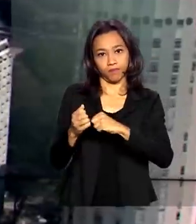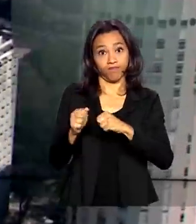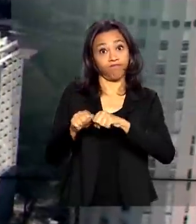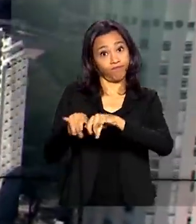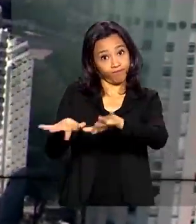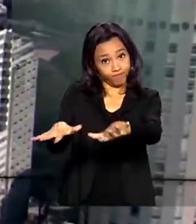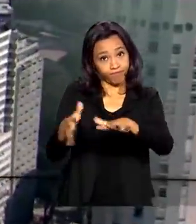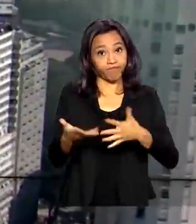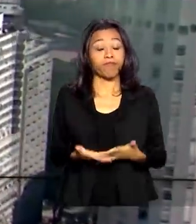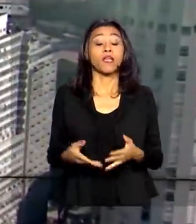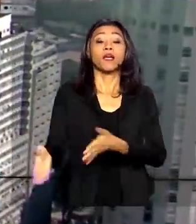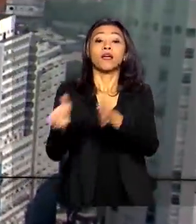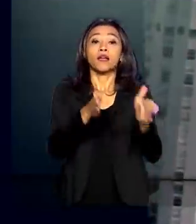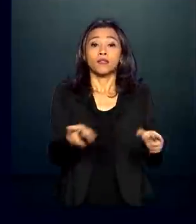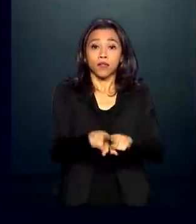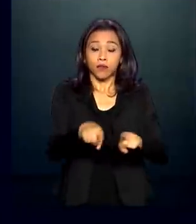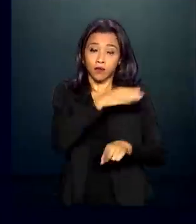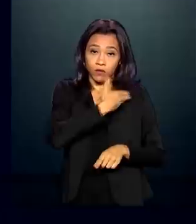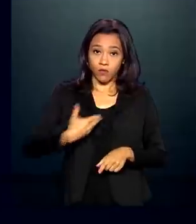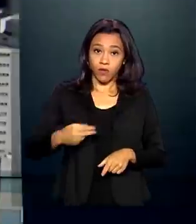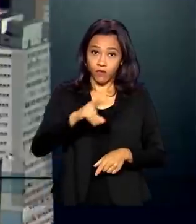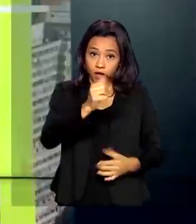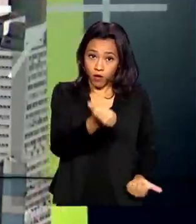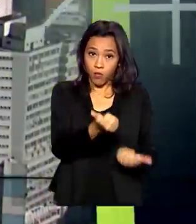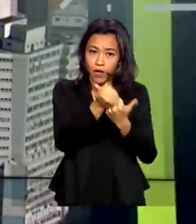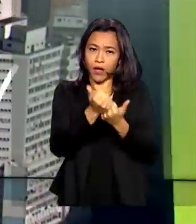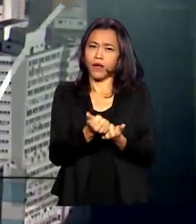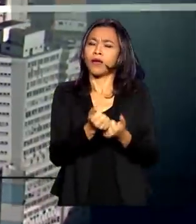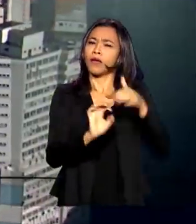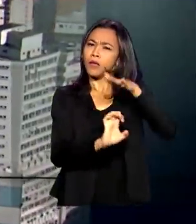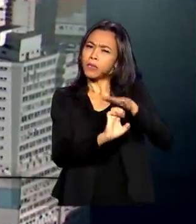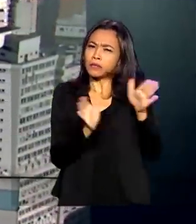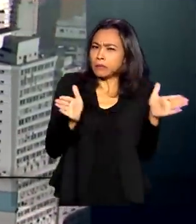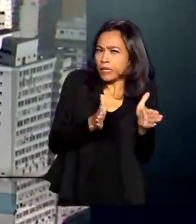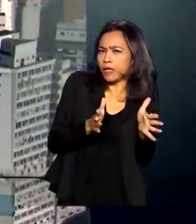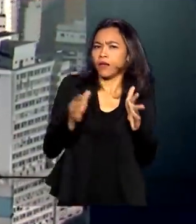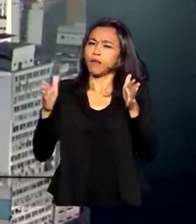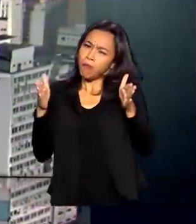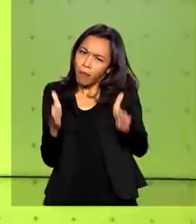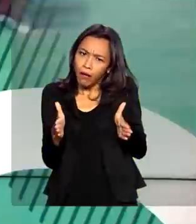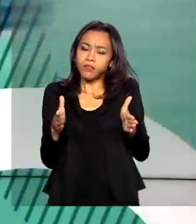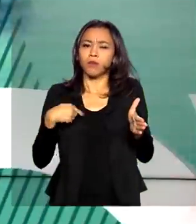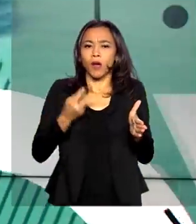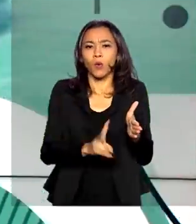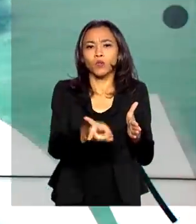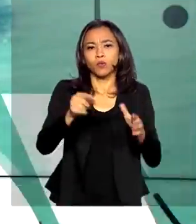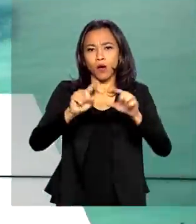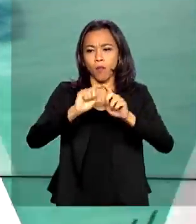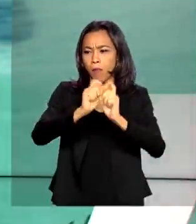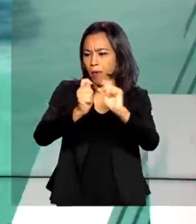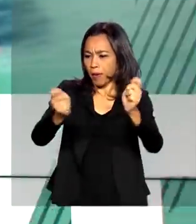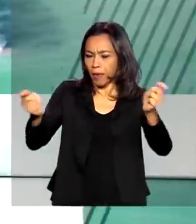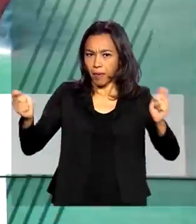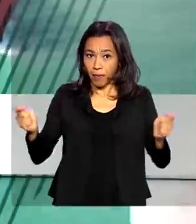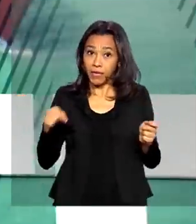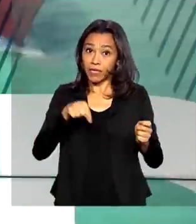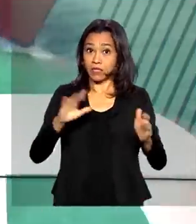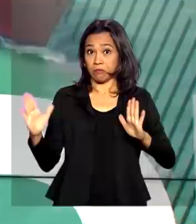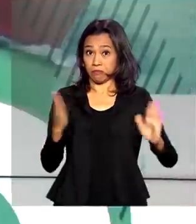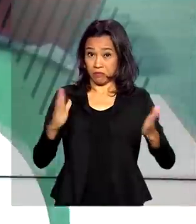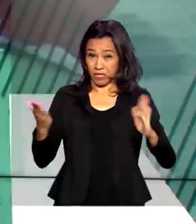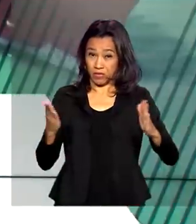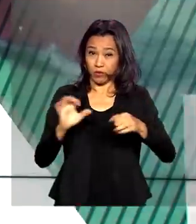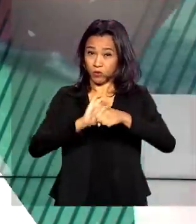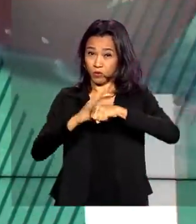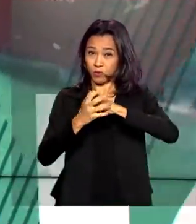O governo também vai ajudar pequenas e médias empresas a manterem as folhas de pagamento durante a crise do coronavírus. A